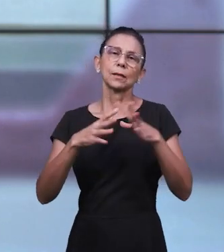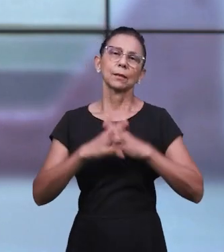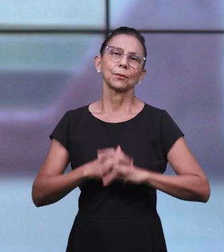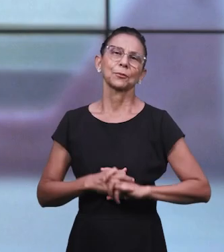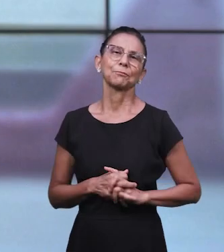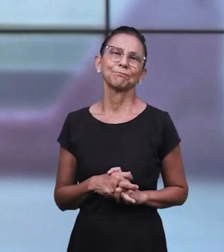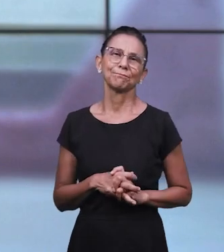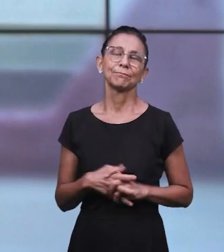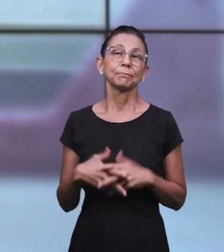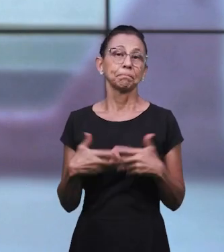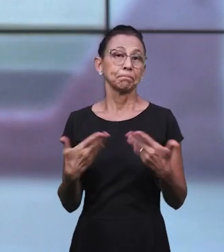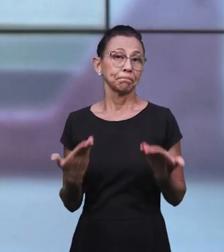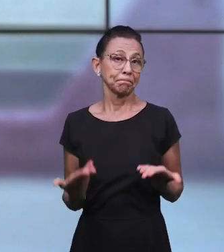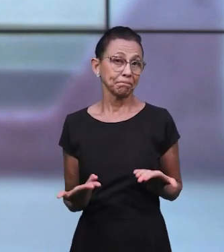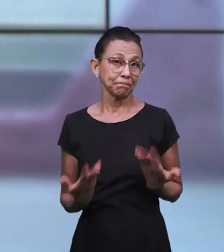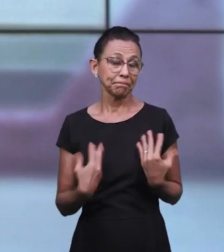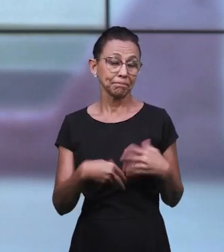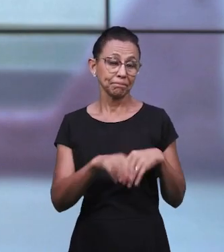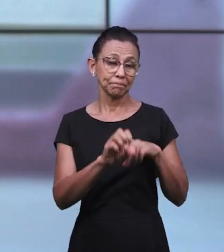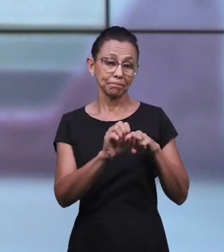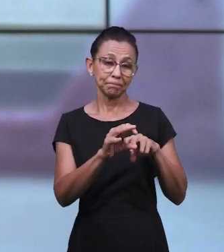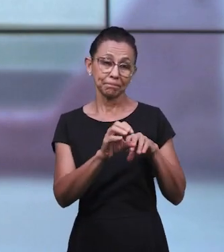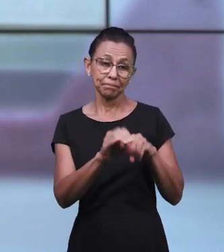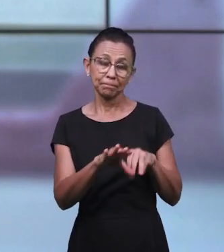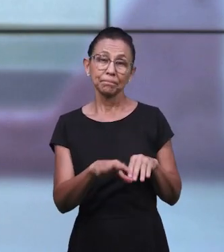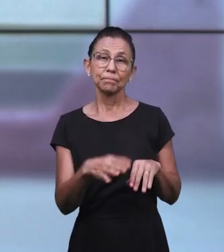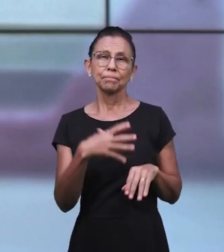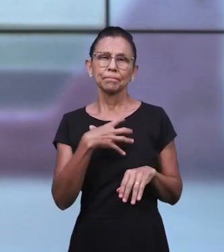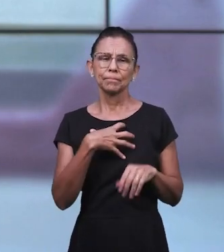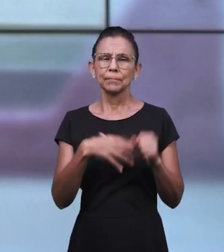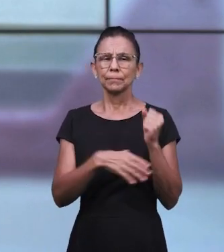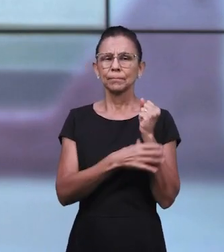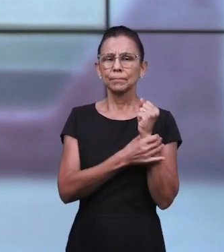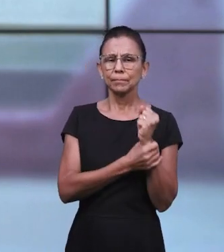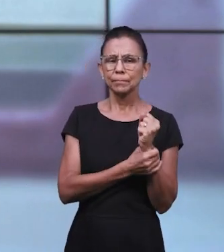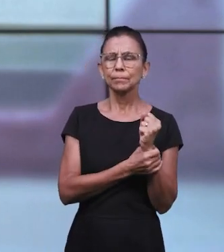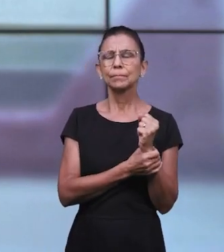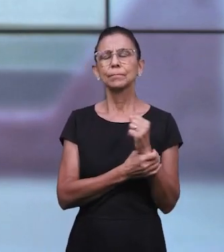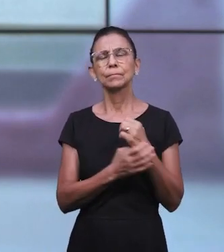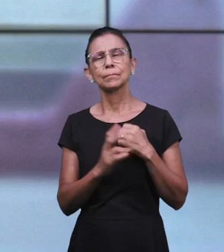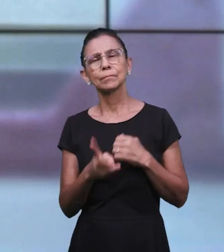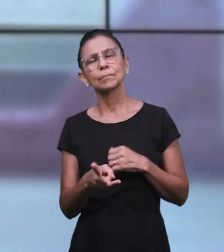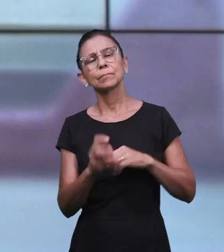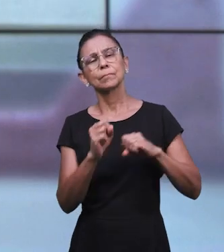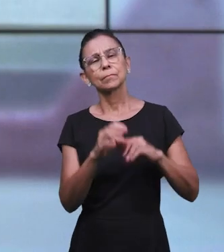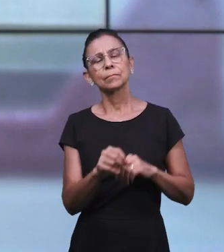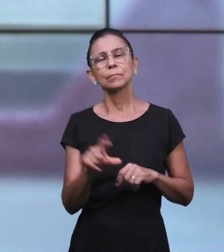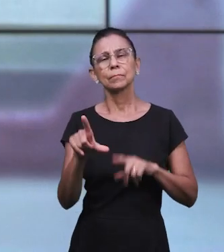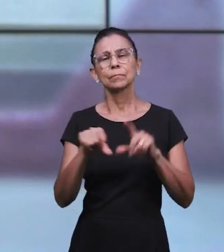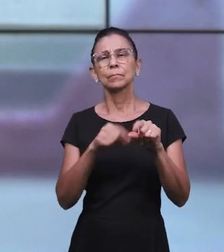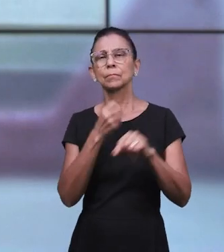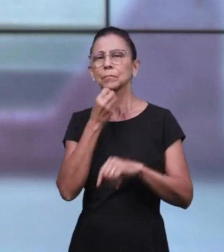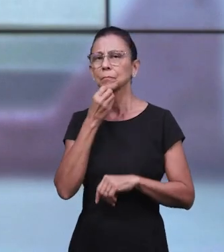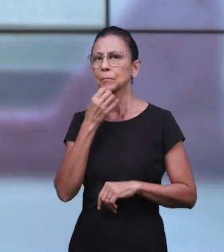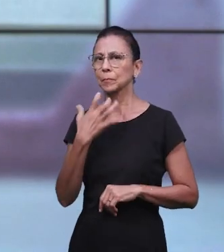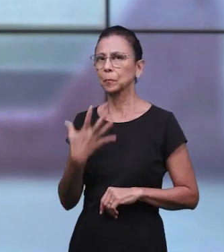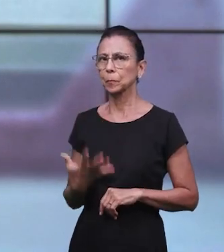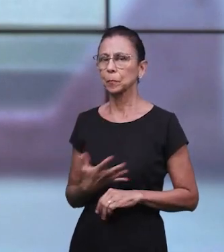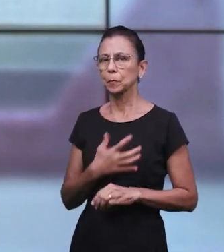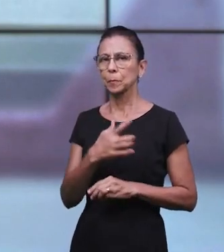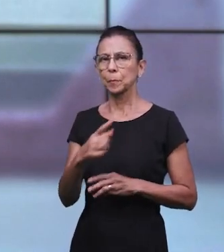Por isso, devemos orientá-lo na direção segura, ensinando a sempre fazer as boas escolhas. Um